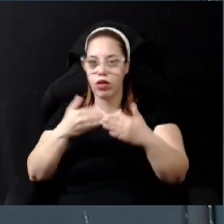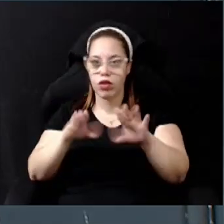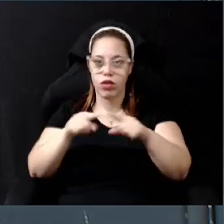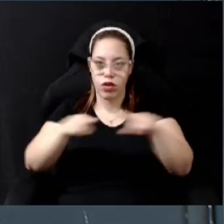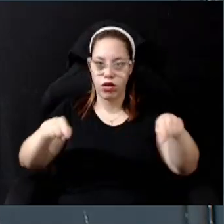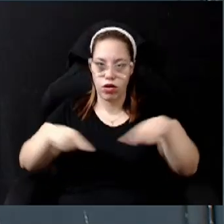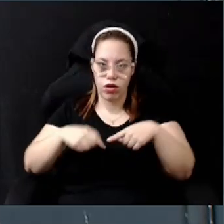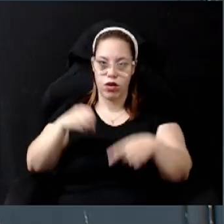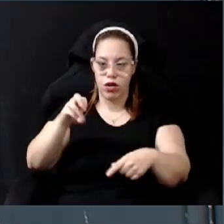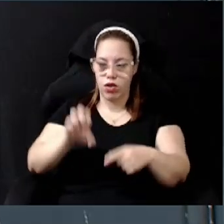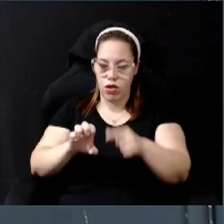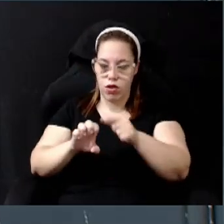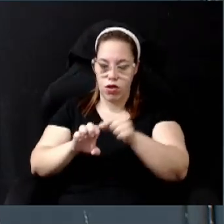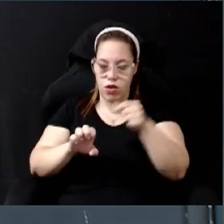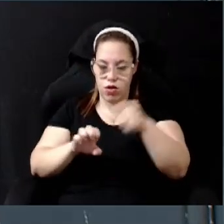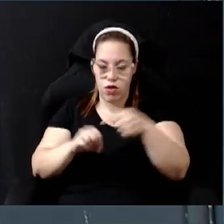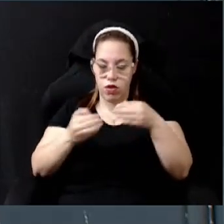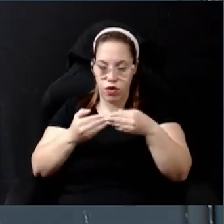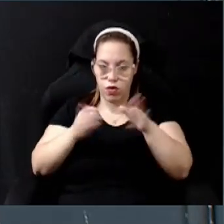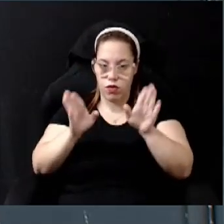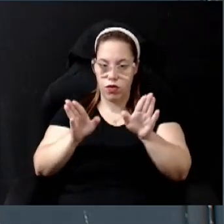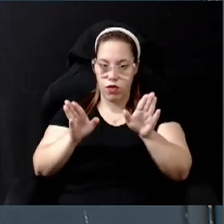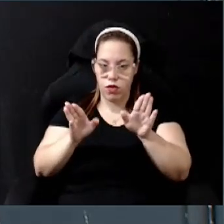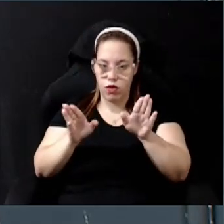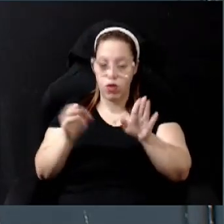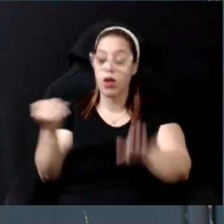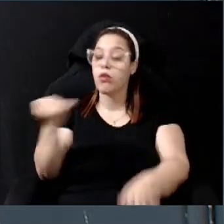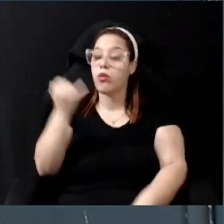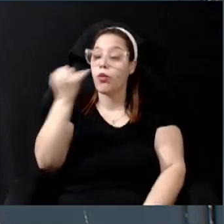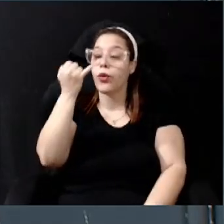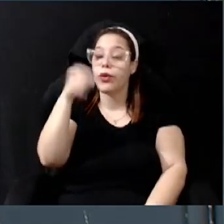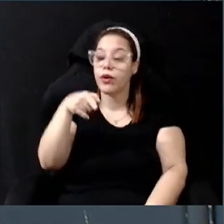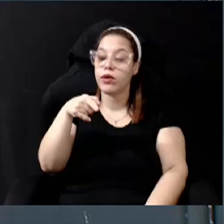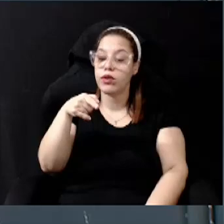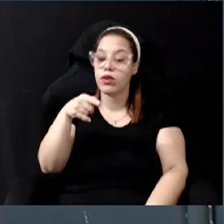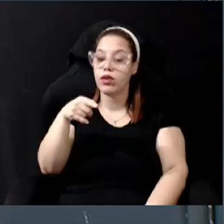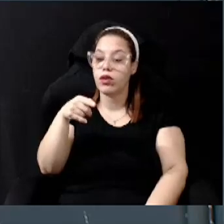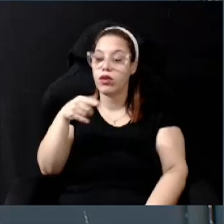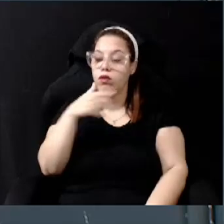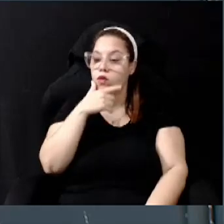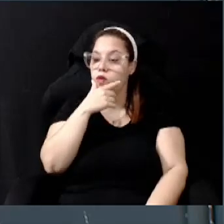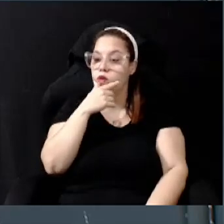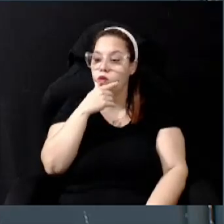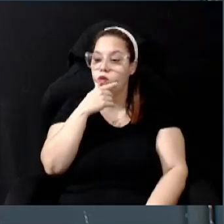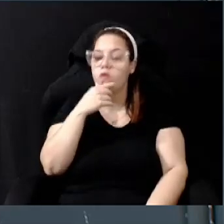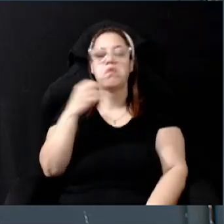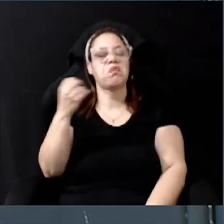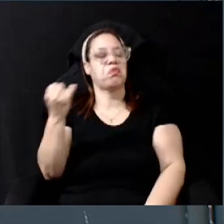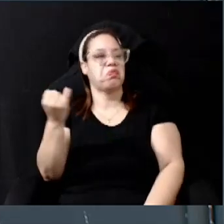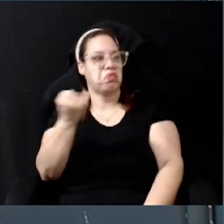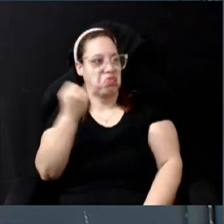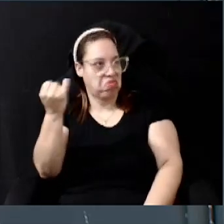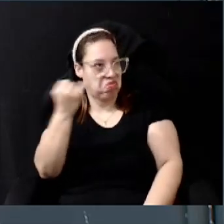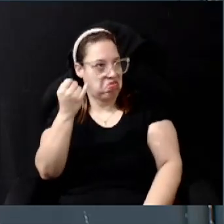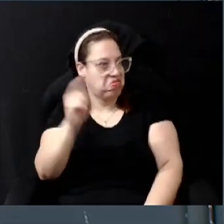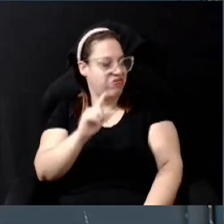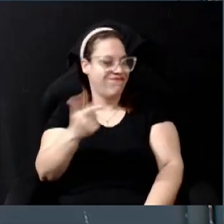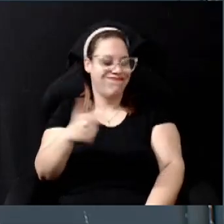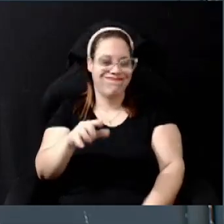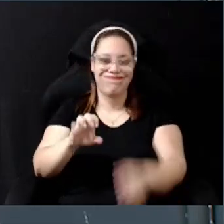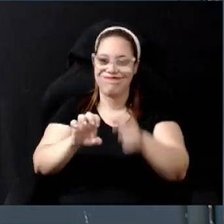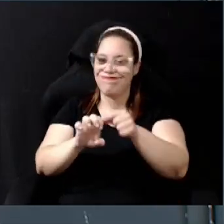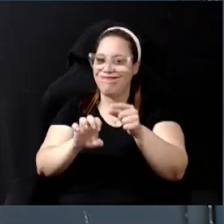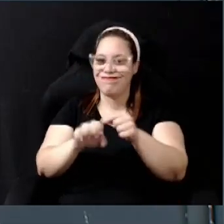aberto. Isso você acha que foi importante nessa sua jornada? Muito importante, porque sem o MEI a gente não consegue nem